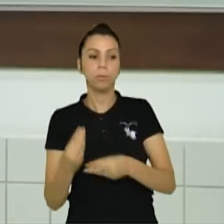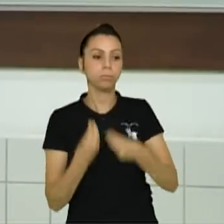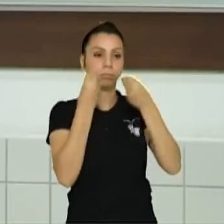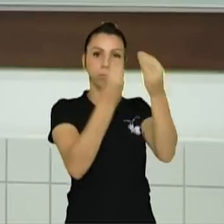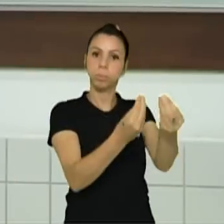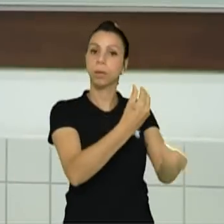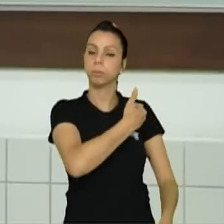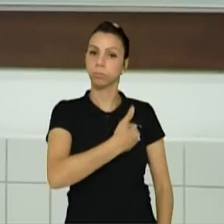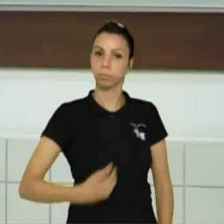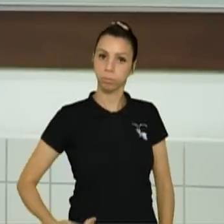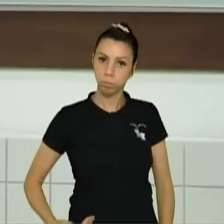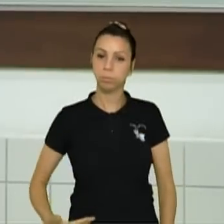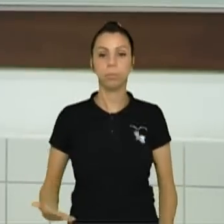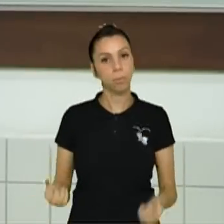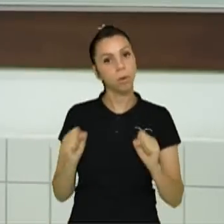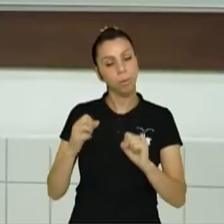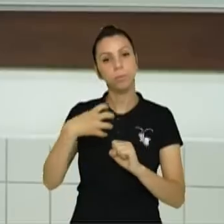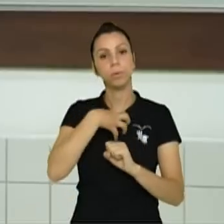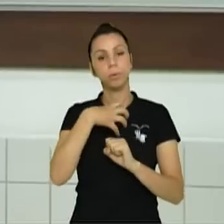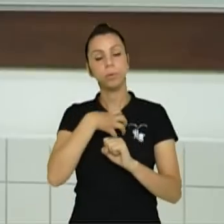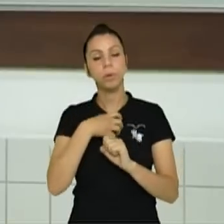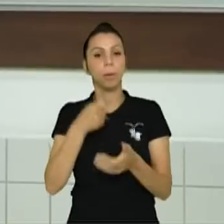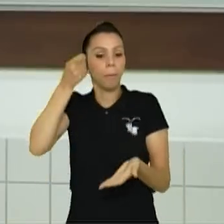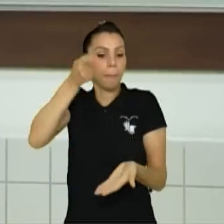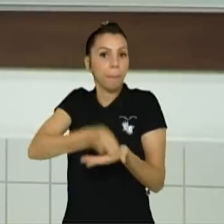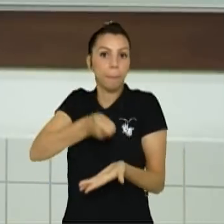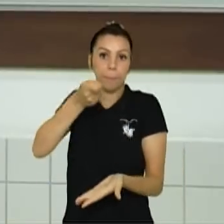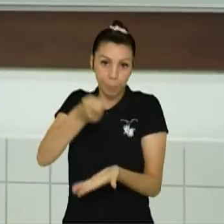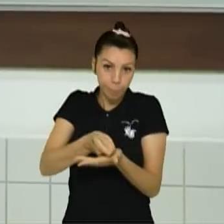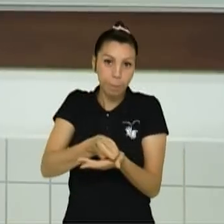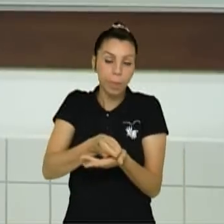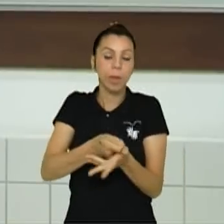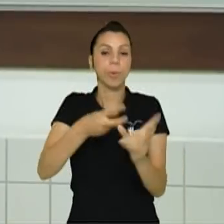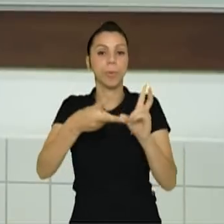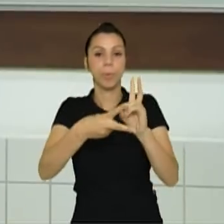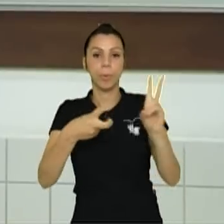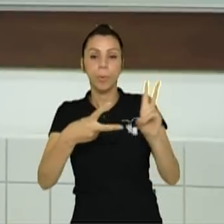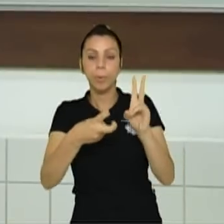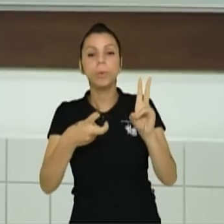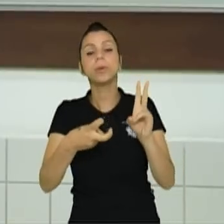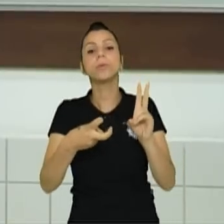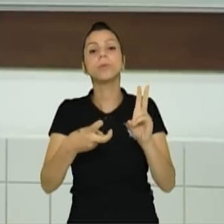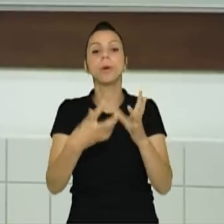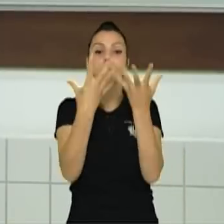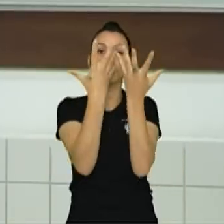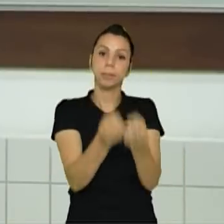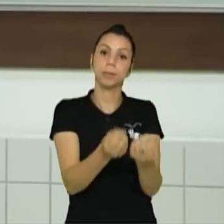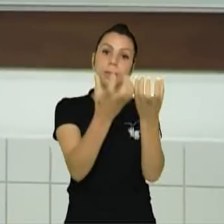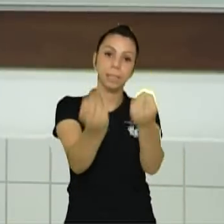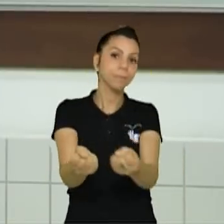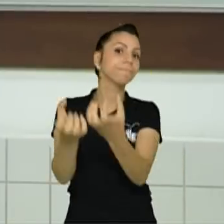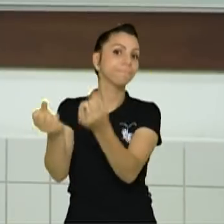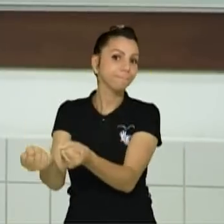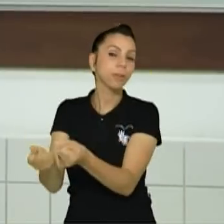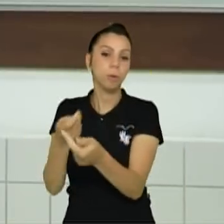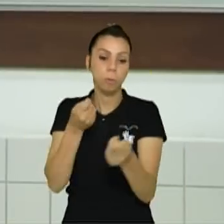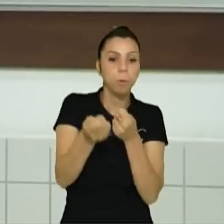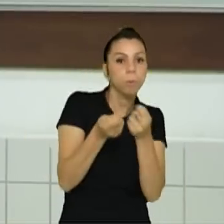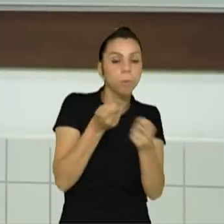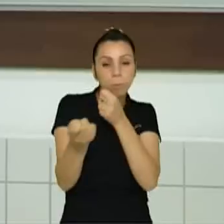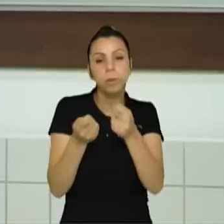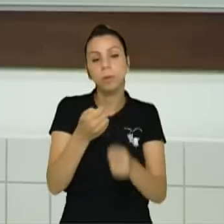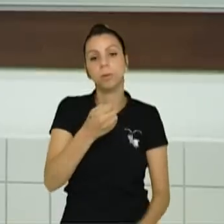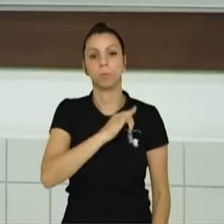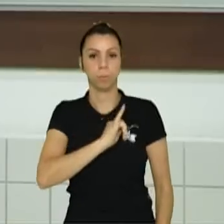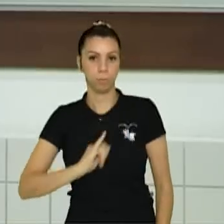acontecer? Era uma forma também de obrigar, vamos dizer assim, a povos indígenas aceitarem essa dominação do